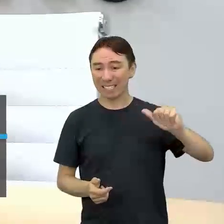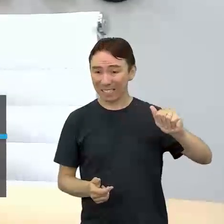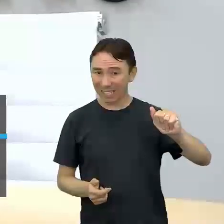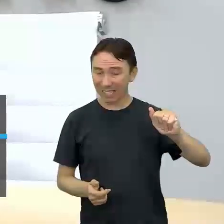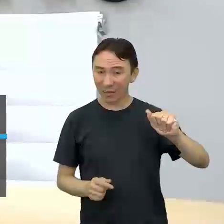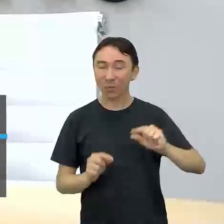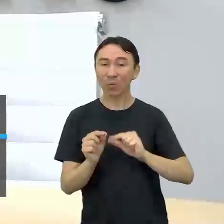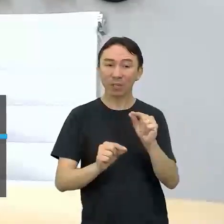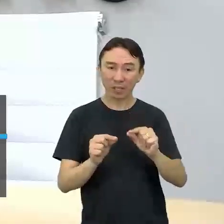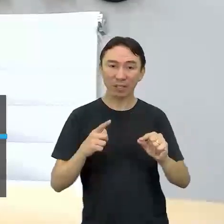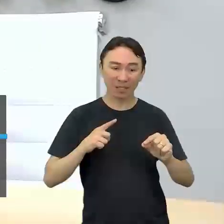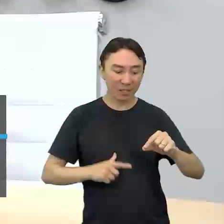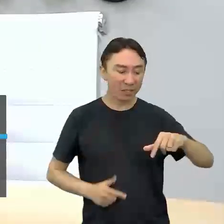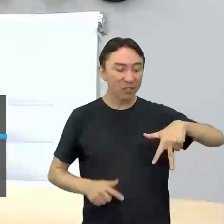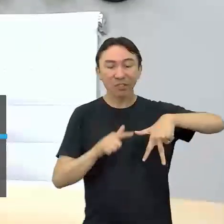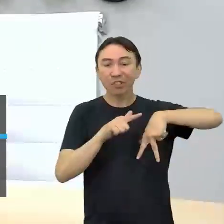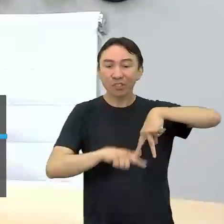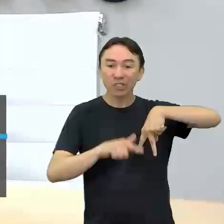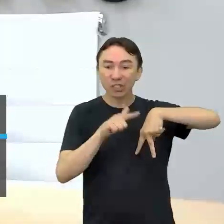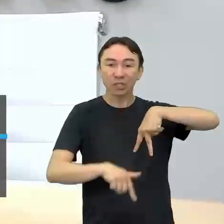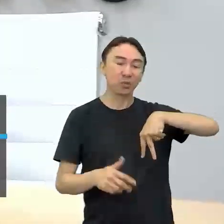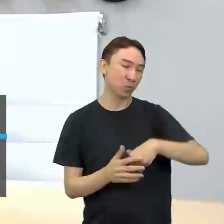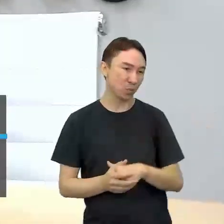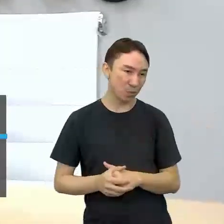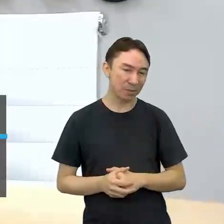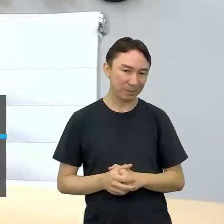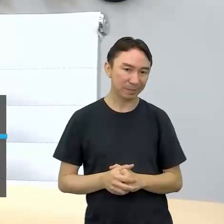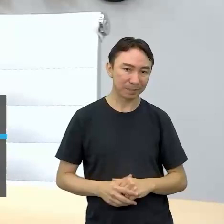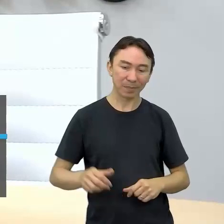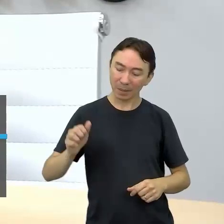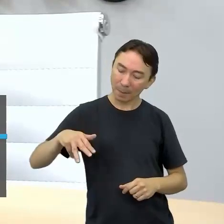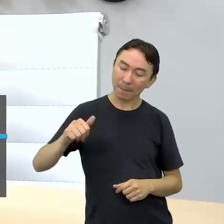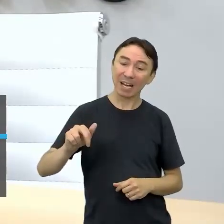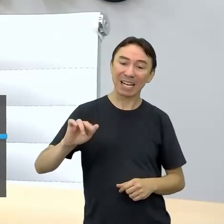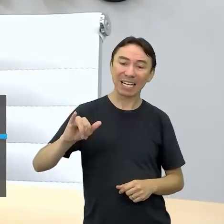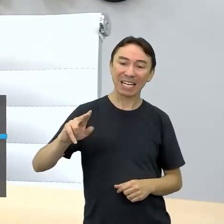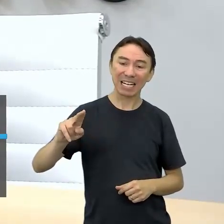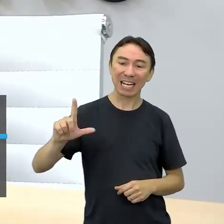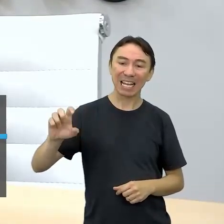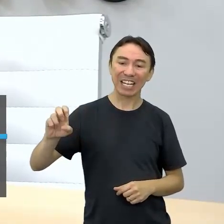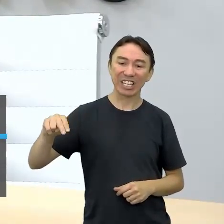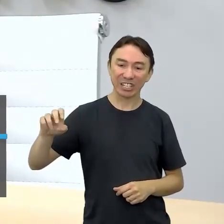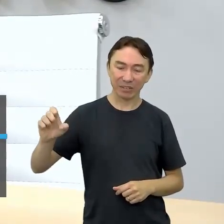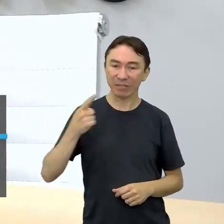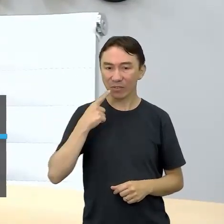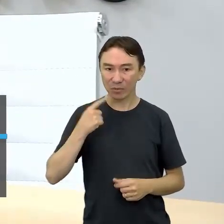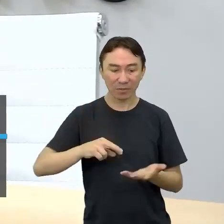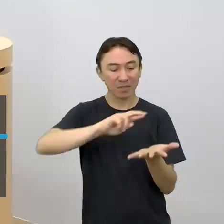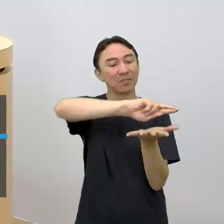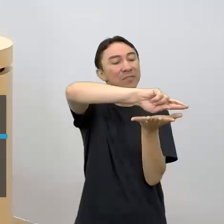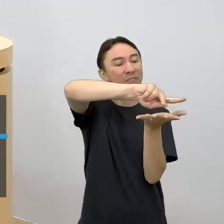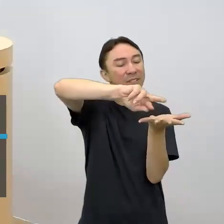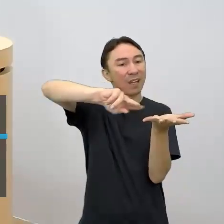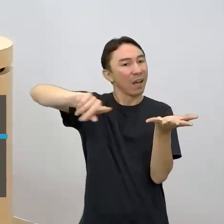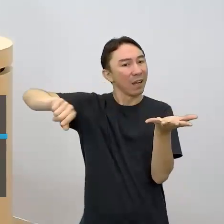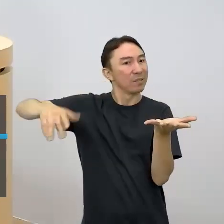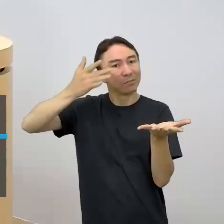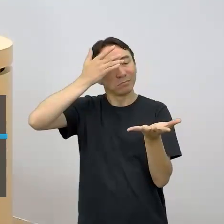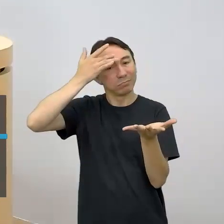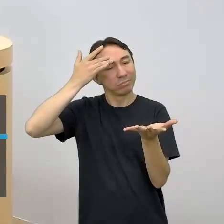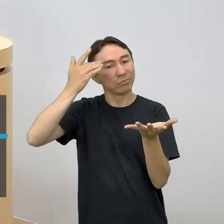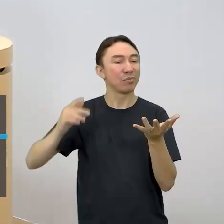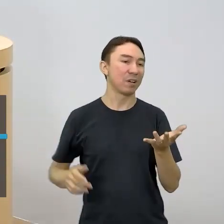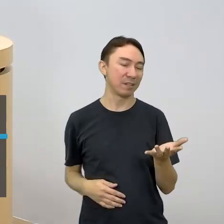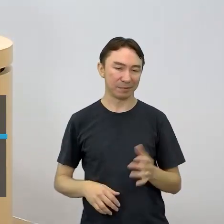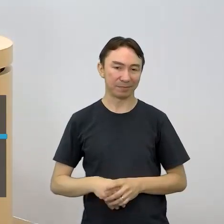heterogeneidade. E a professora Marlene, a diversidade entre as pessoas. Lê. Muito bem,